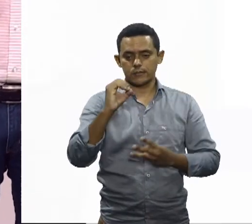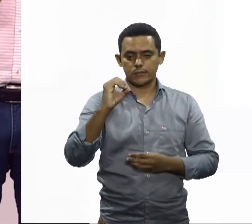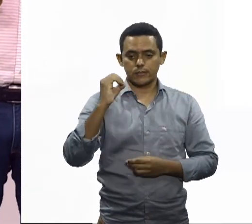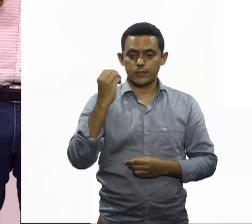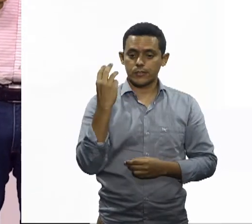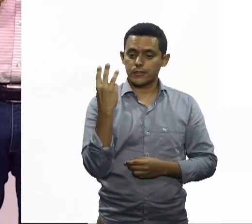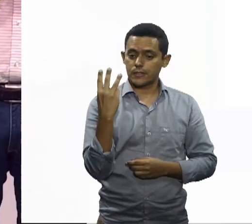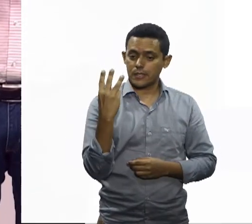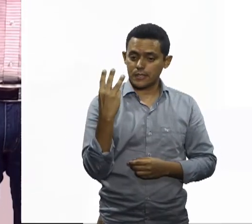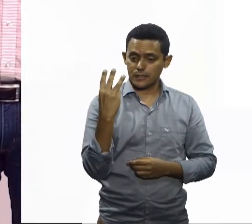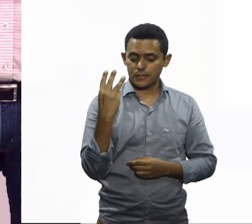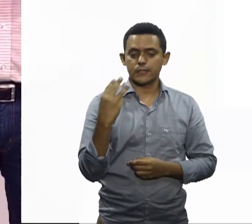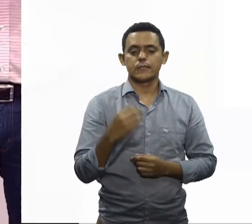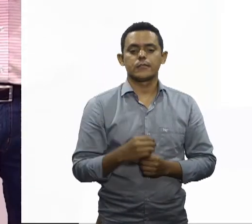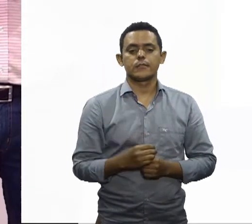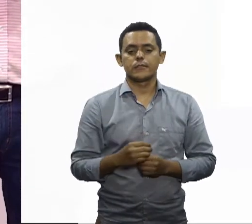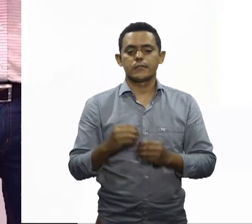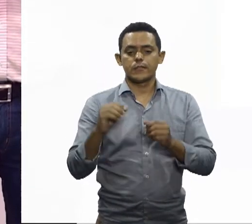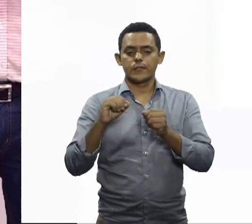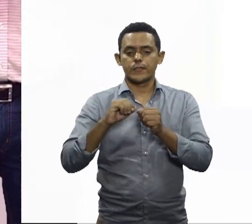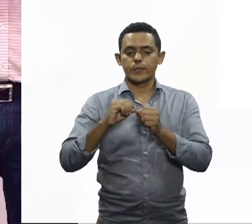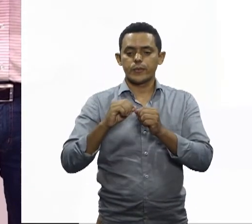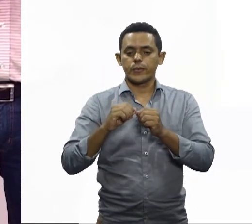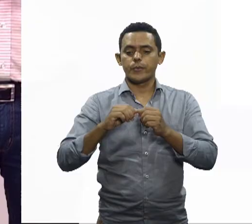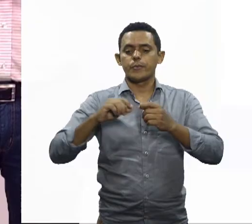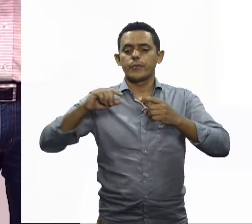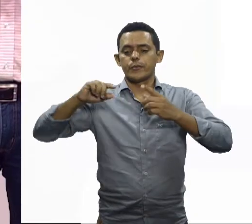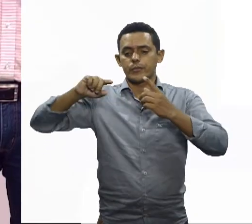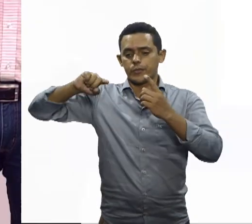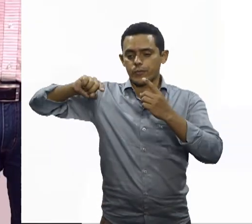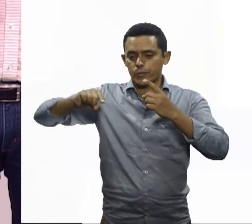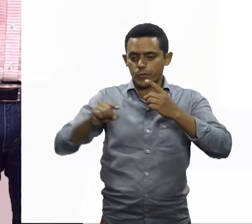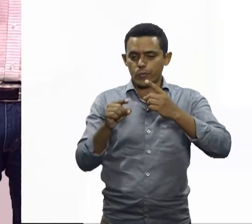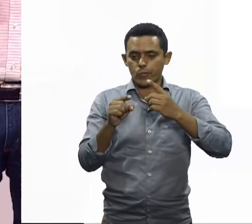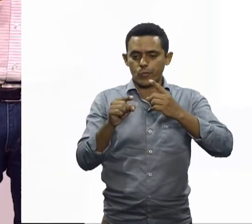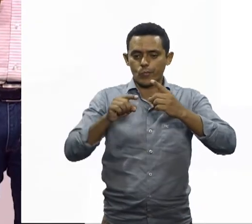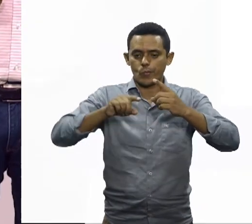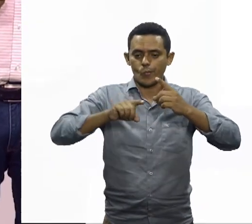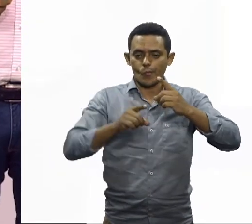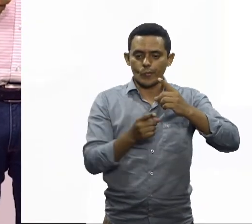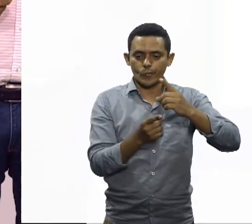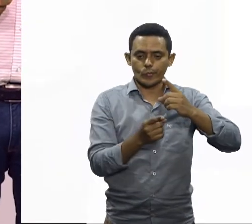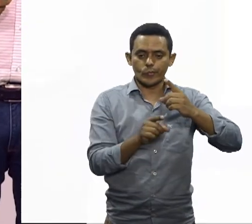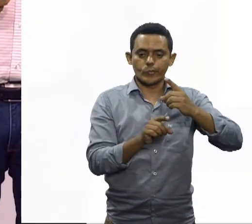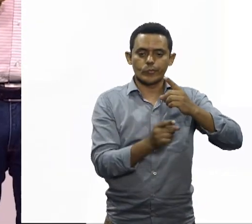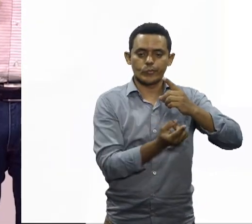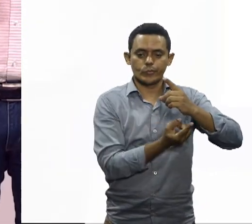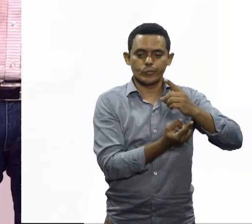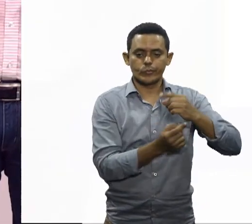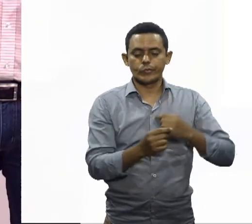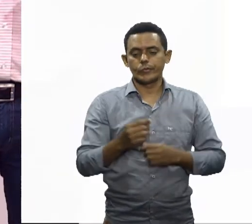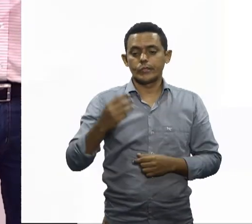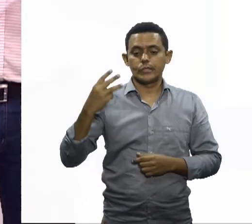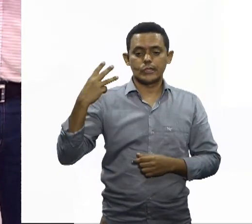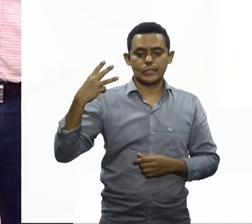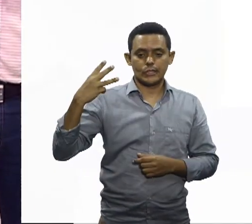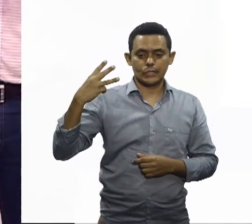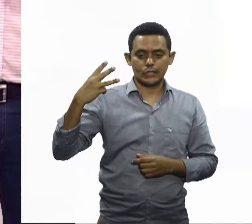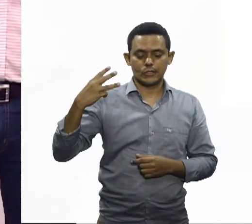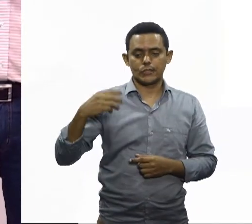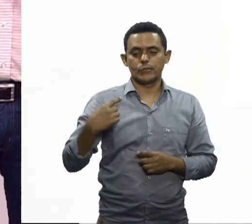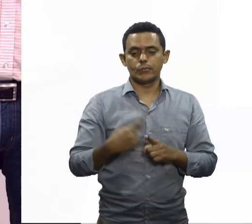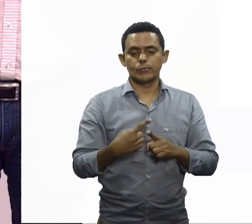para quilômetro, então a vírgula vai andar 3 casas para a esquerda. E observe